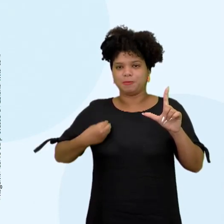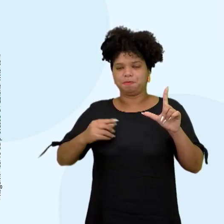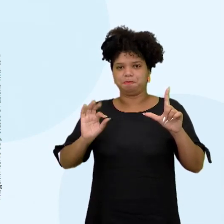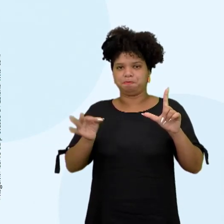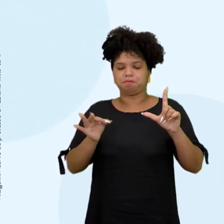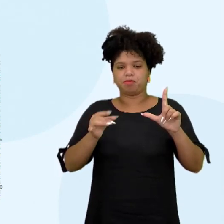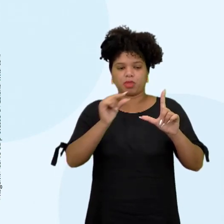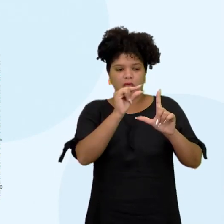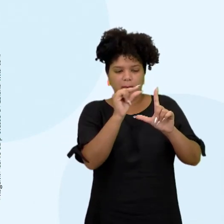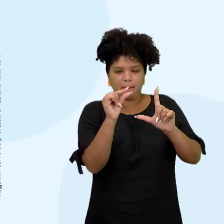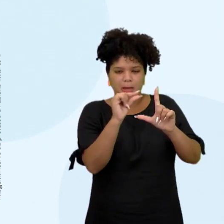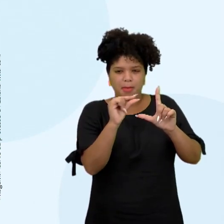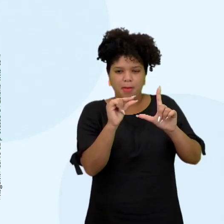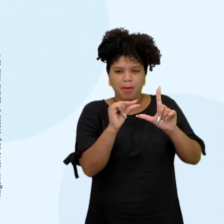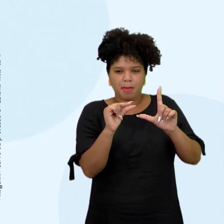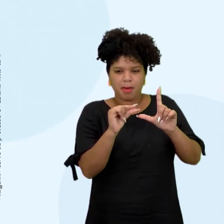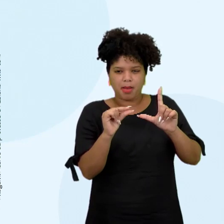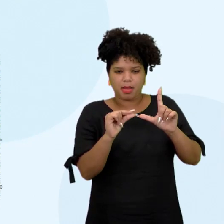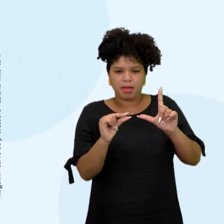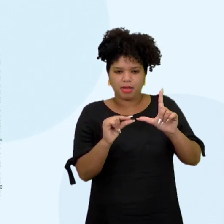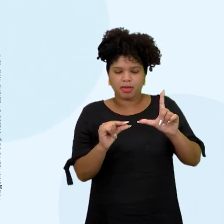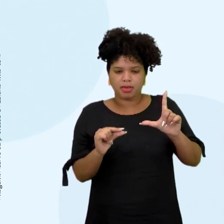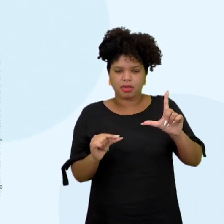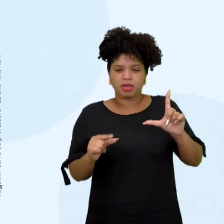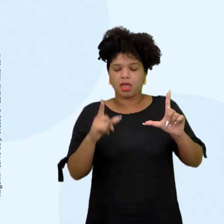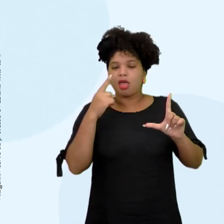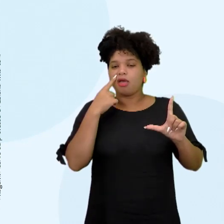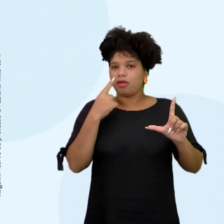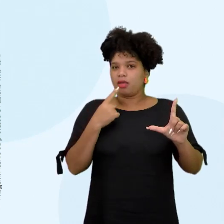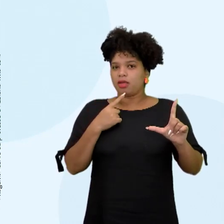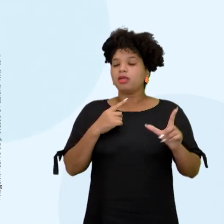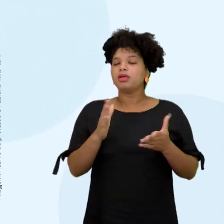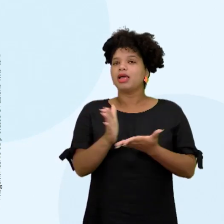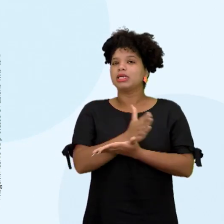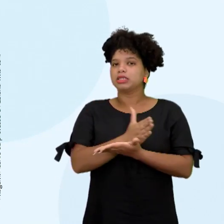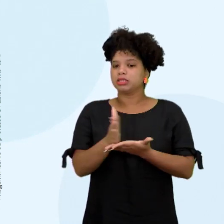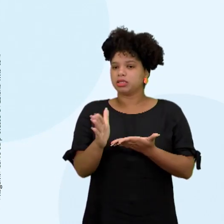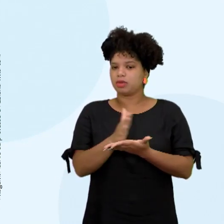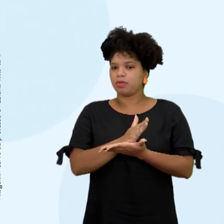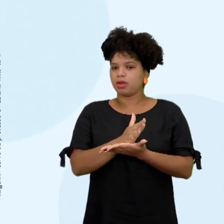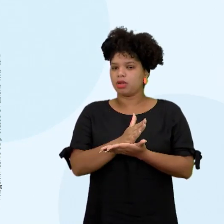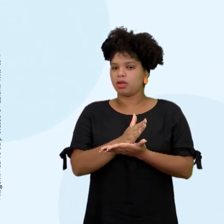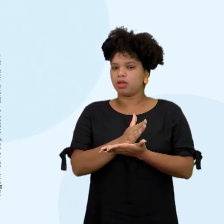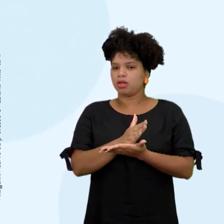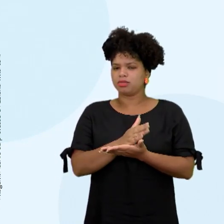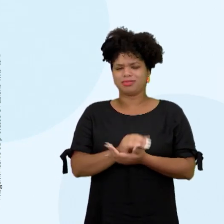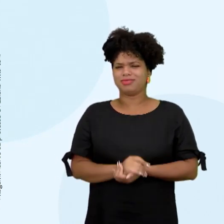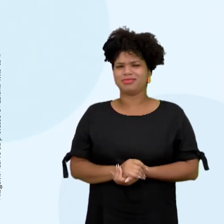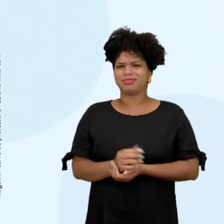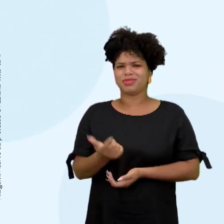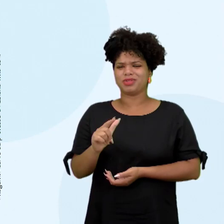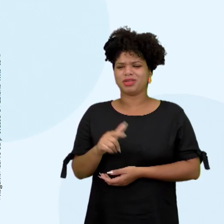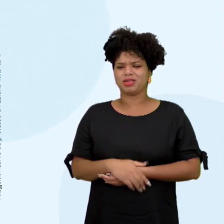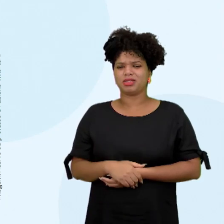o que acontece? Aqui, ó, na protoboard, ela é dividida. Não tá, não. Não tá, não.